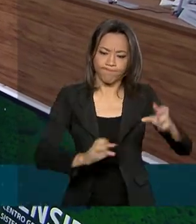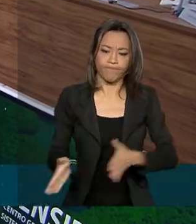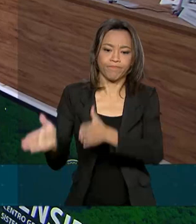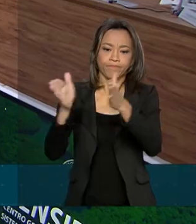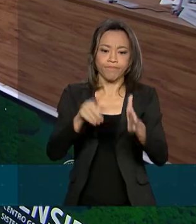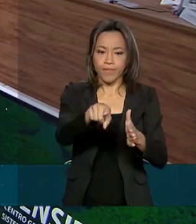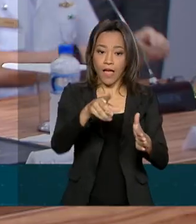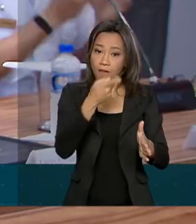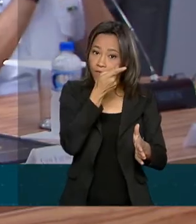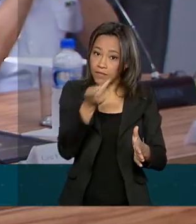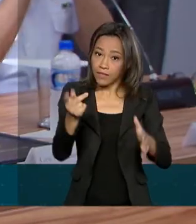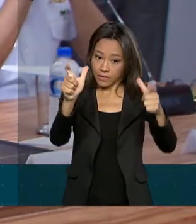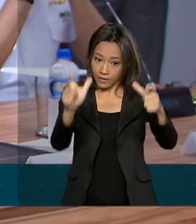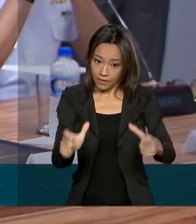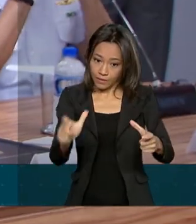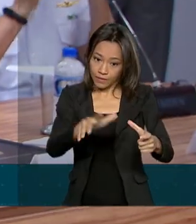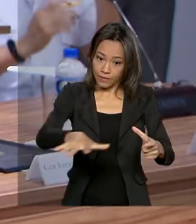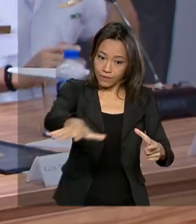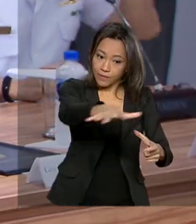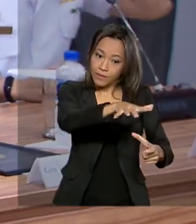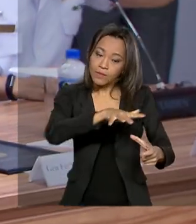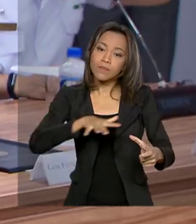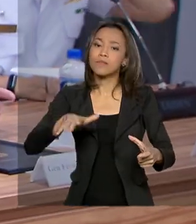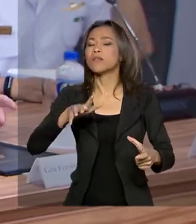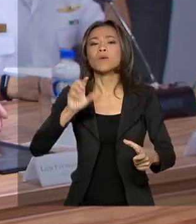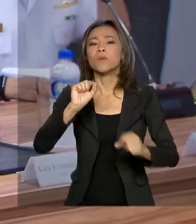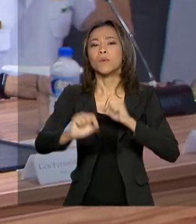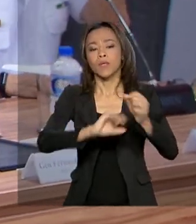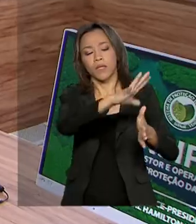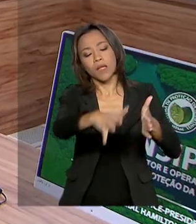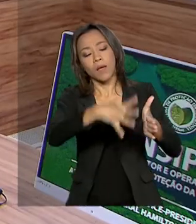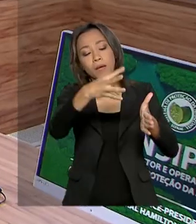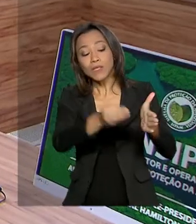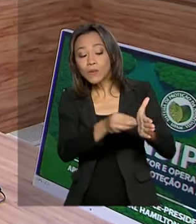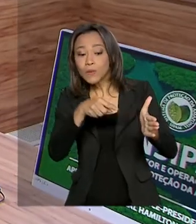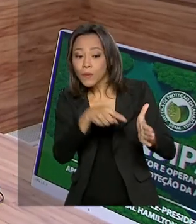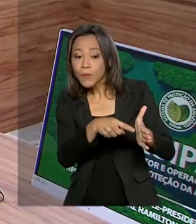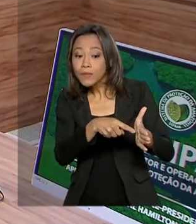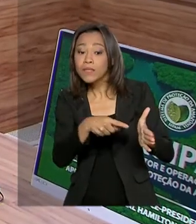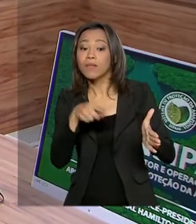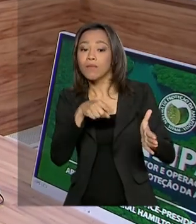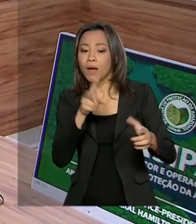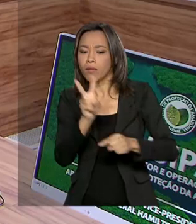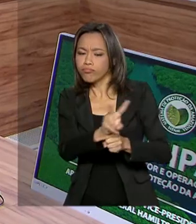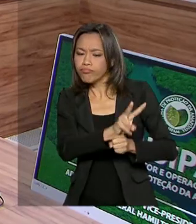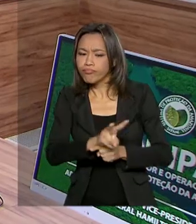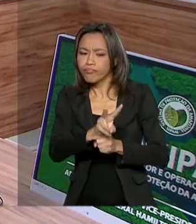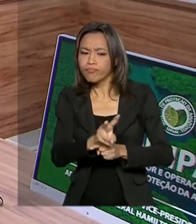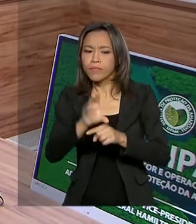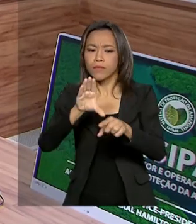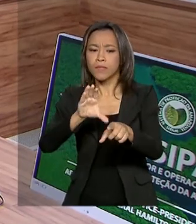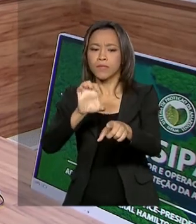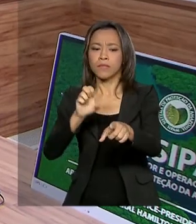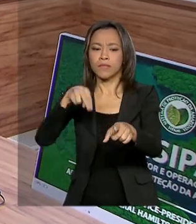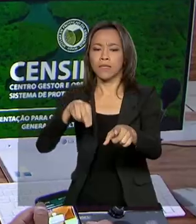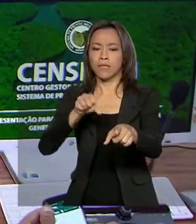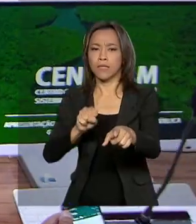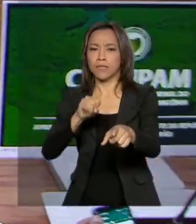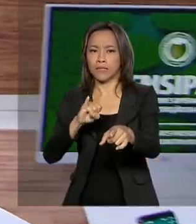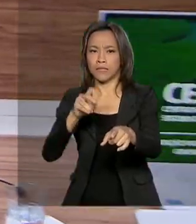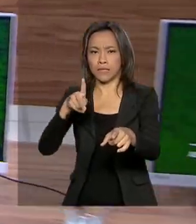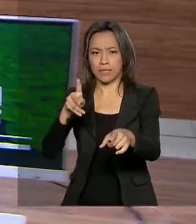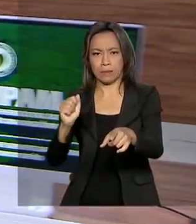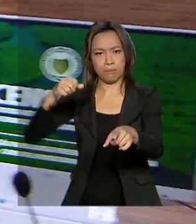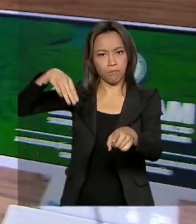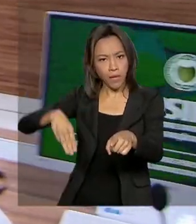Gestor e Operacional do Sistema de Proteção da Amazônia, Sensipan, foi uma oportunidade para conhecer de perto a atuação do